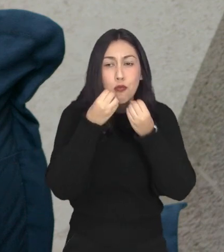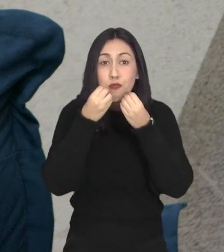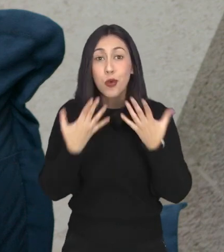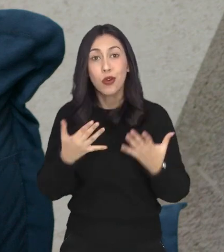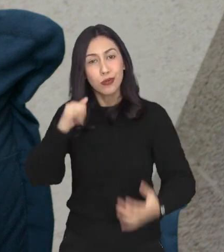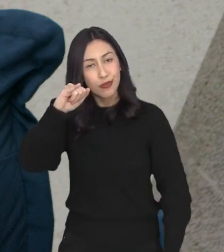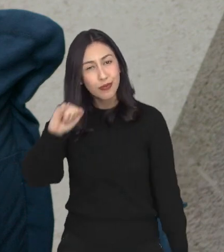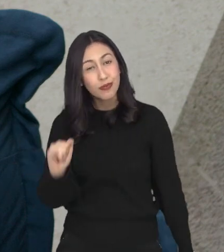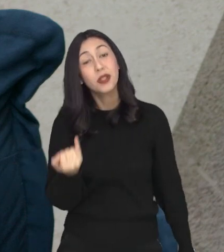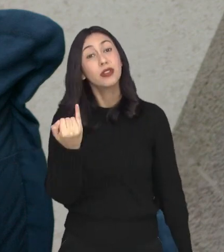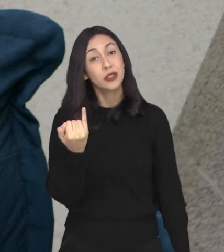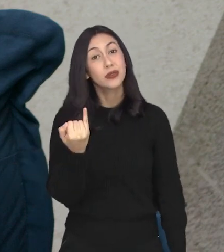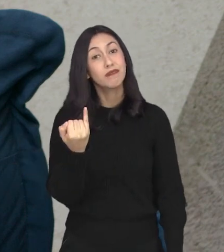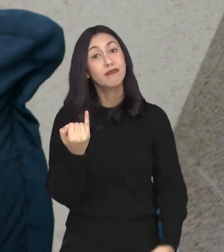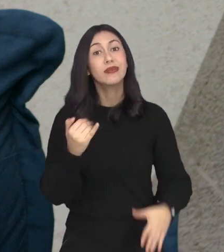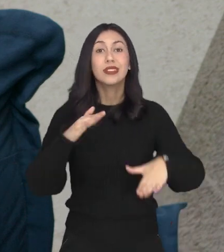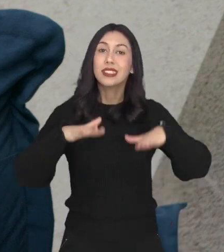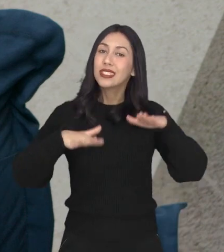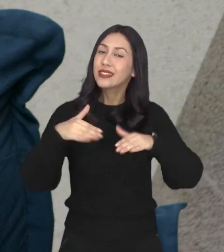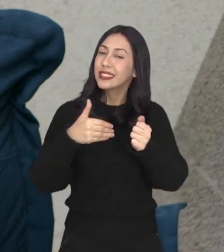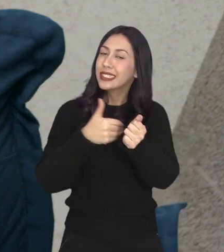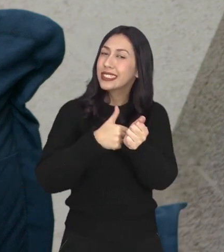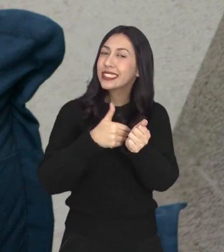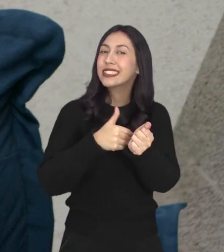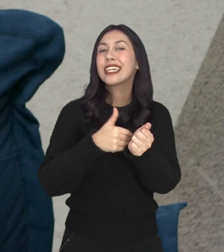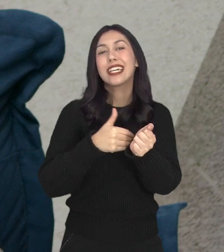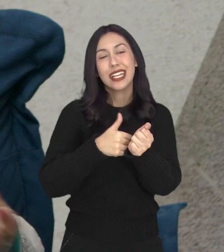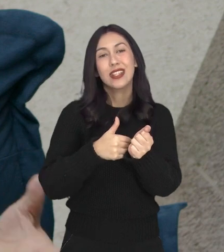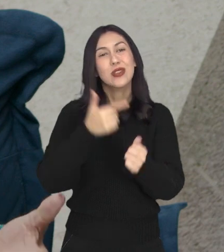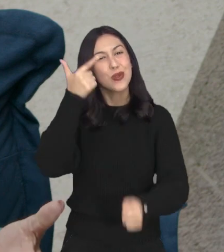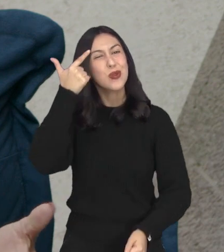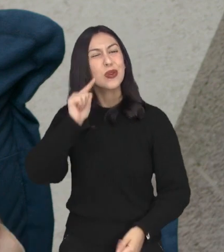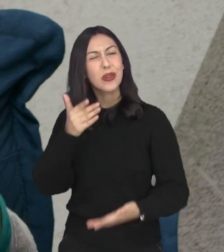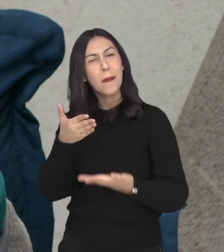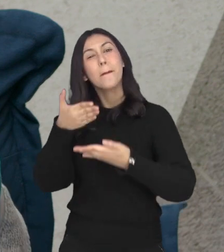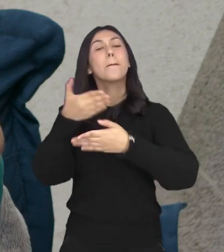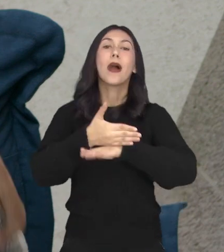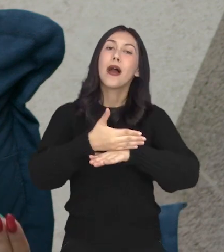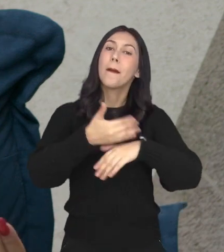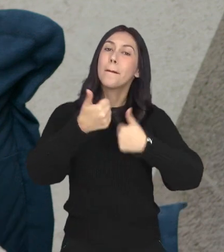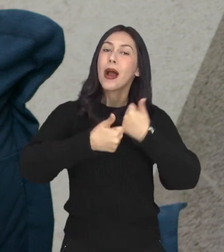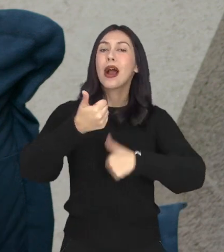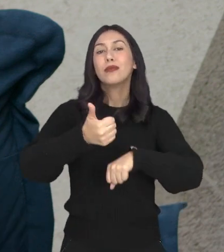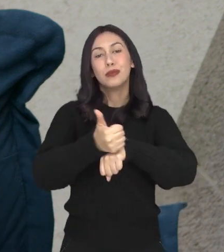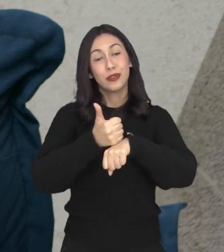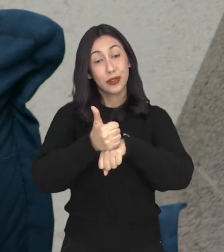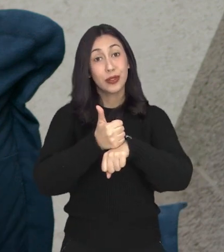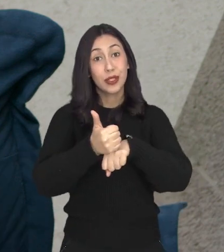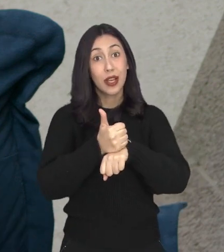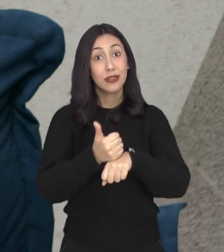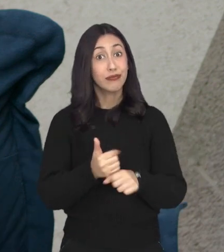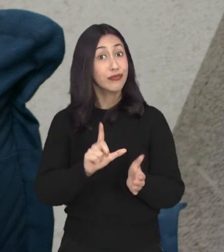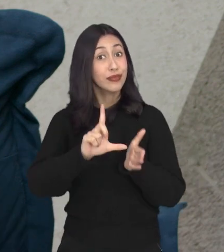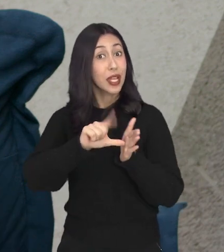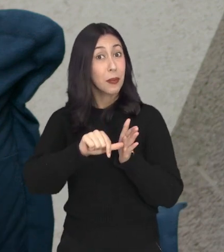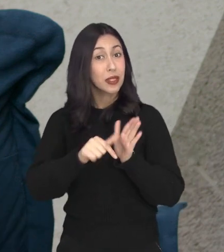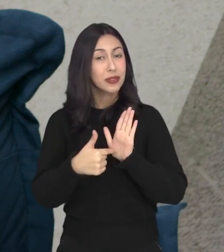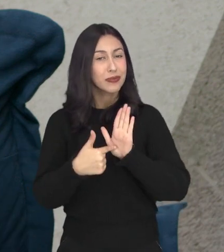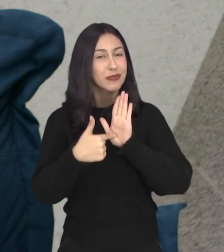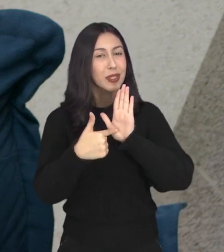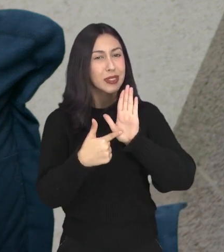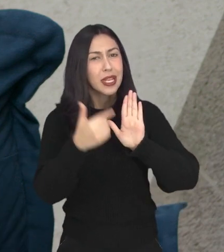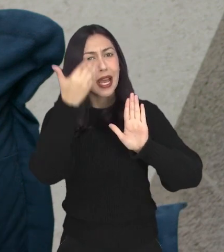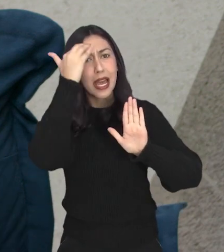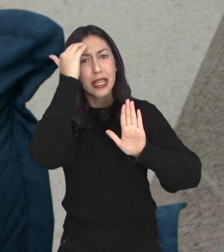saber aproveitá-las, talvez seja aí o segredo para um jogador de futebol se tornar profissional. E no próximo bloco